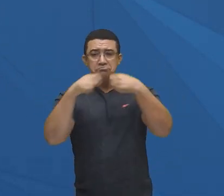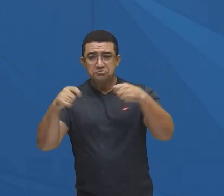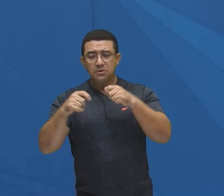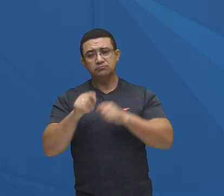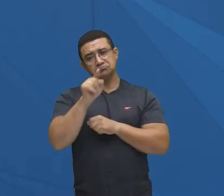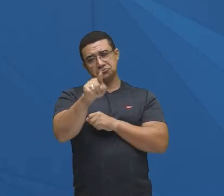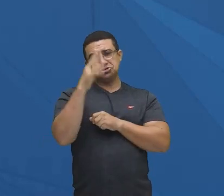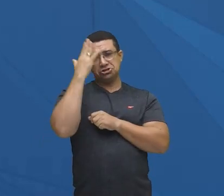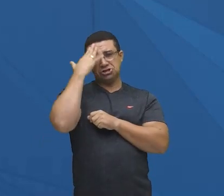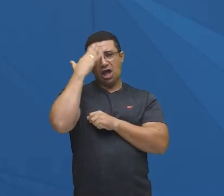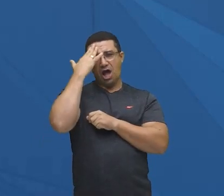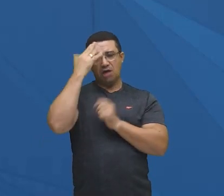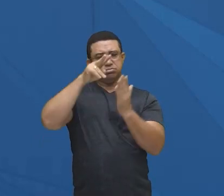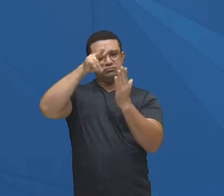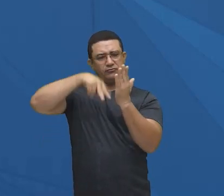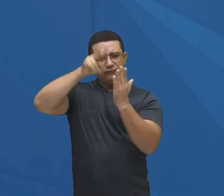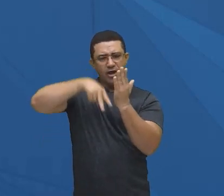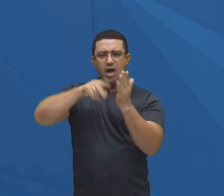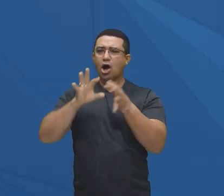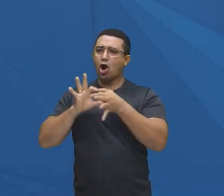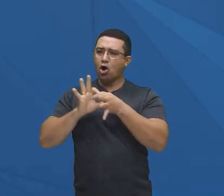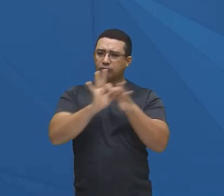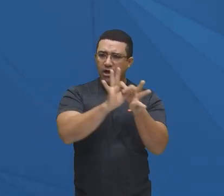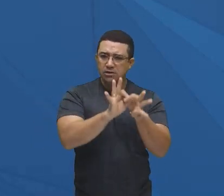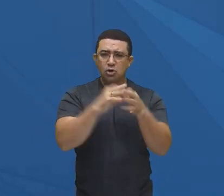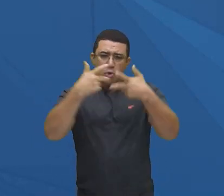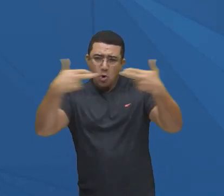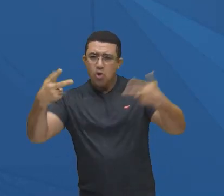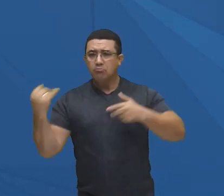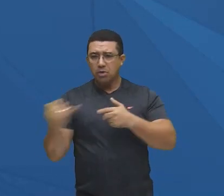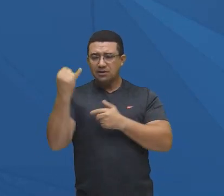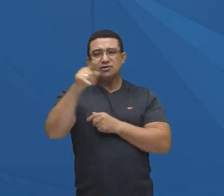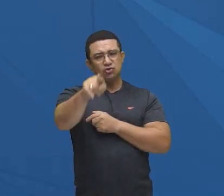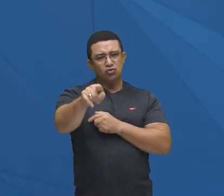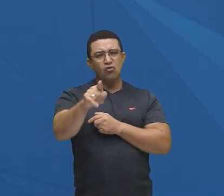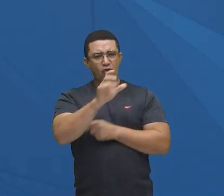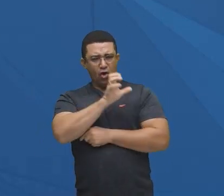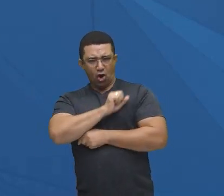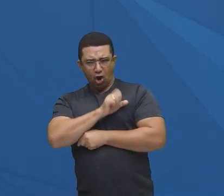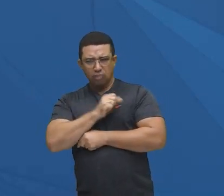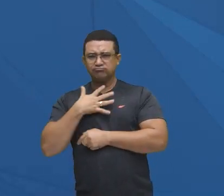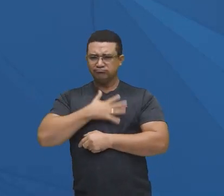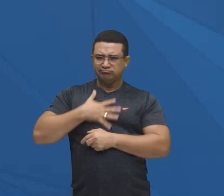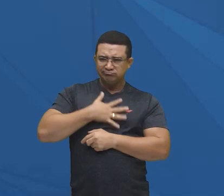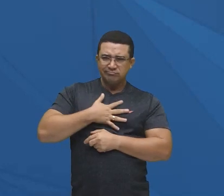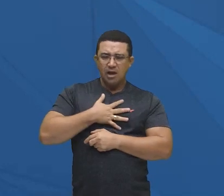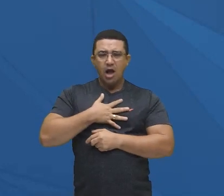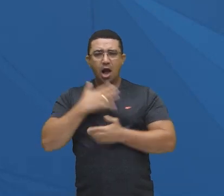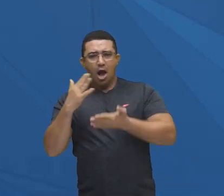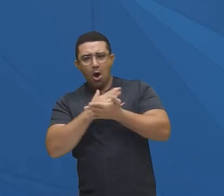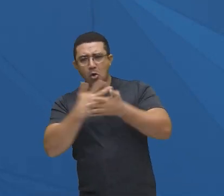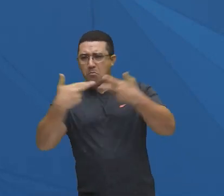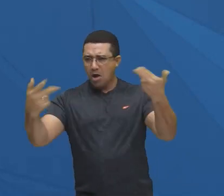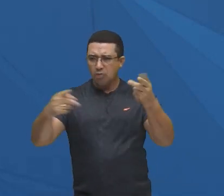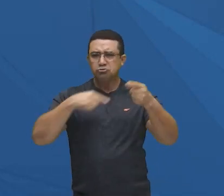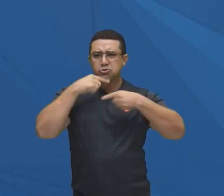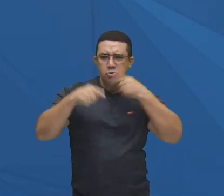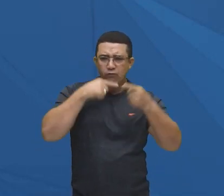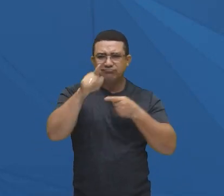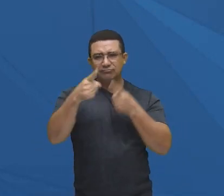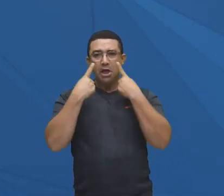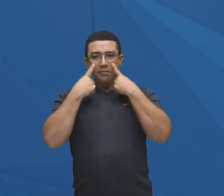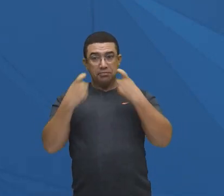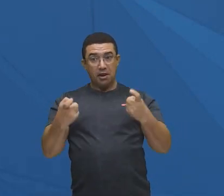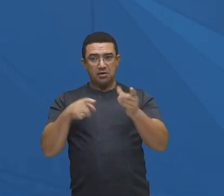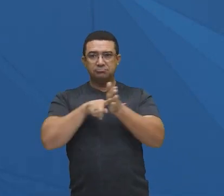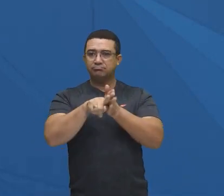Não. Verifique no seu contexto aquilo que te chama mais atenção, aquilo que ainda ficou em dúvida ou te despertou o interesse para pesquisar